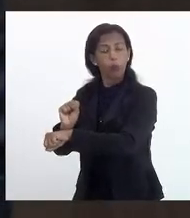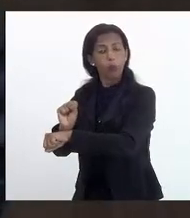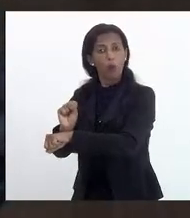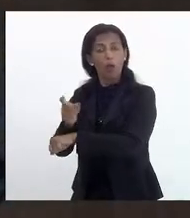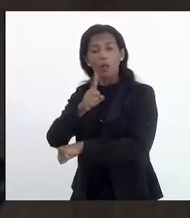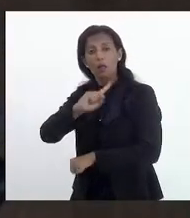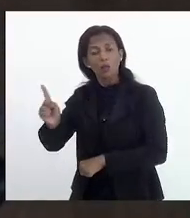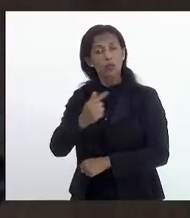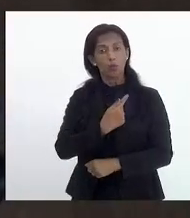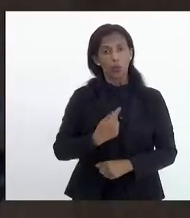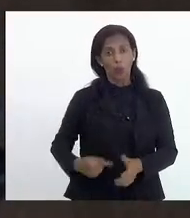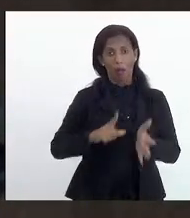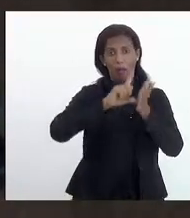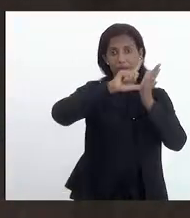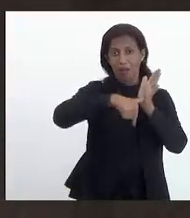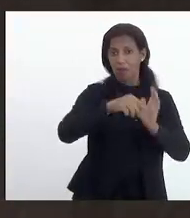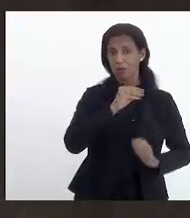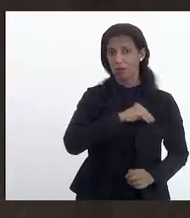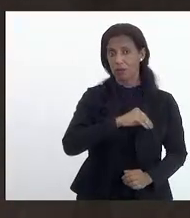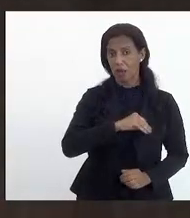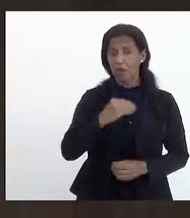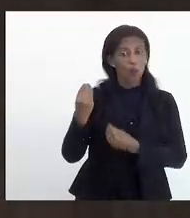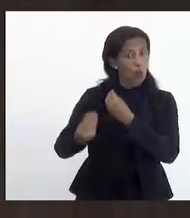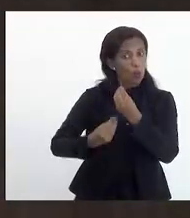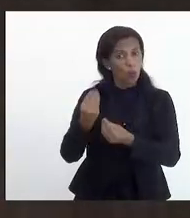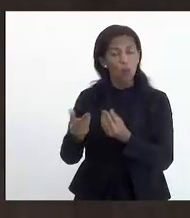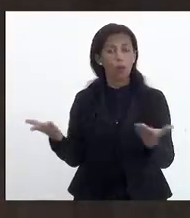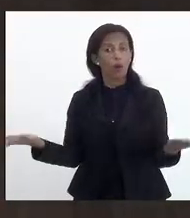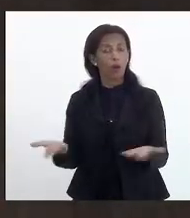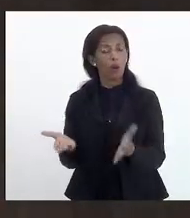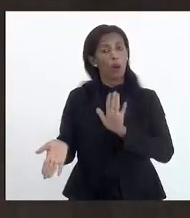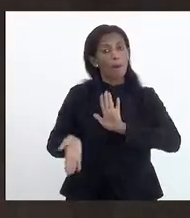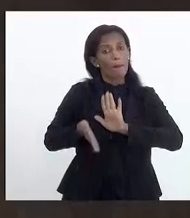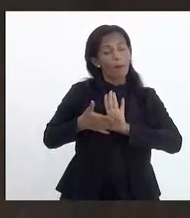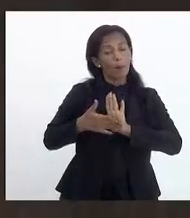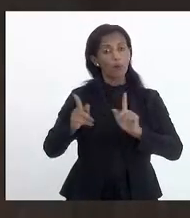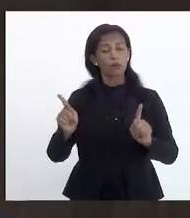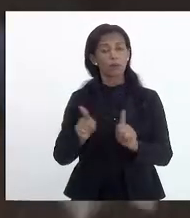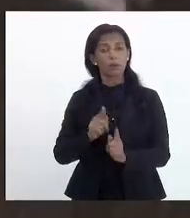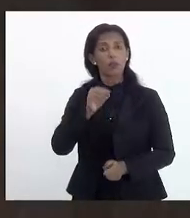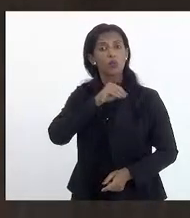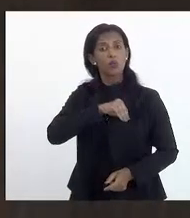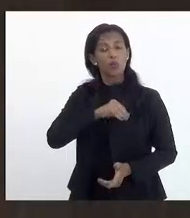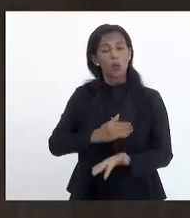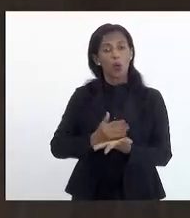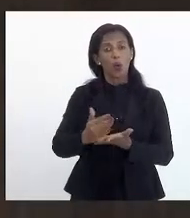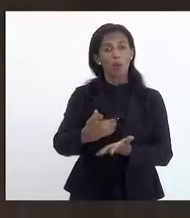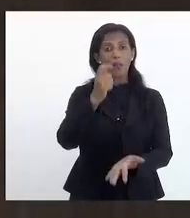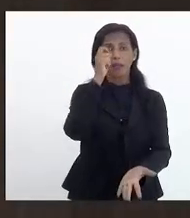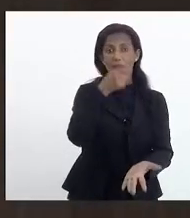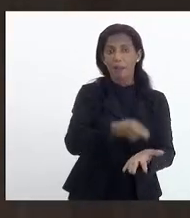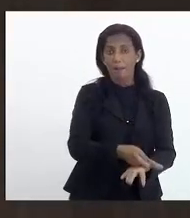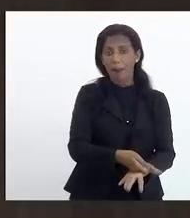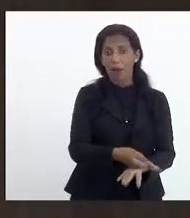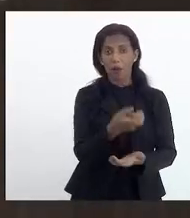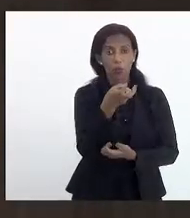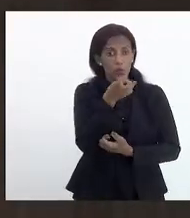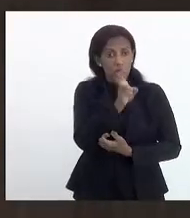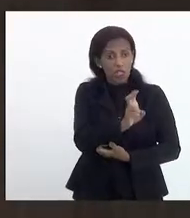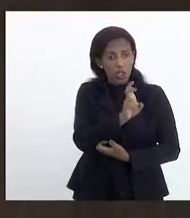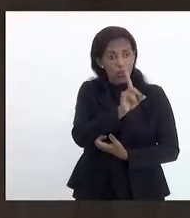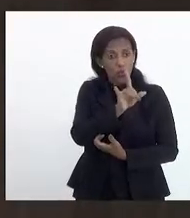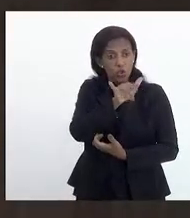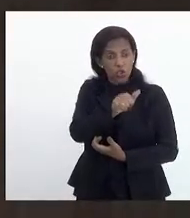não acontece o atraso dos salários, como agora nós estamos propondo que o salário comece a ser pago no quinto dia